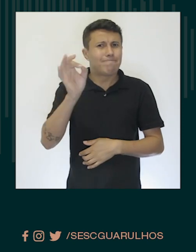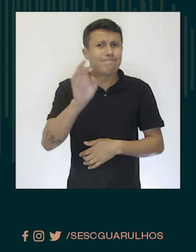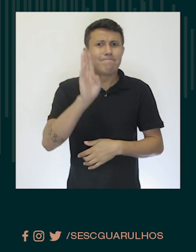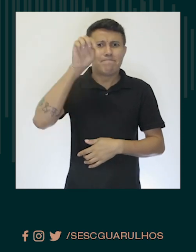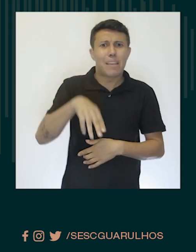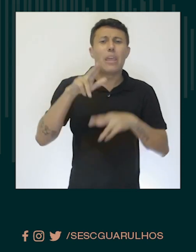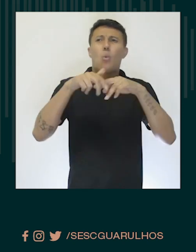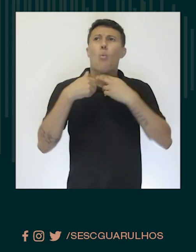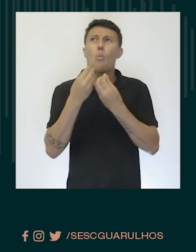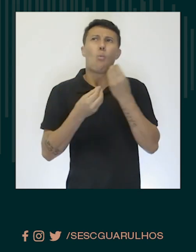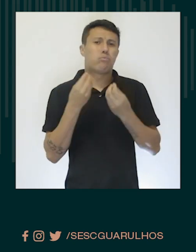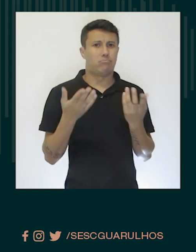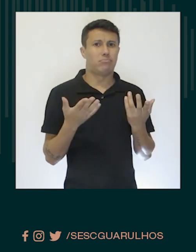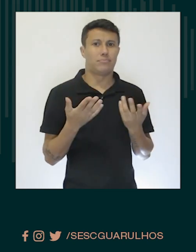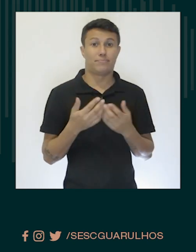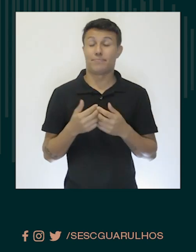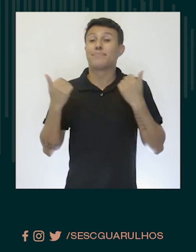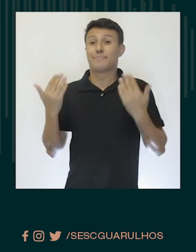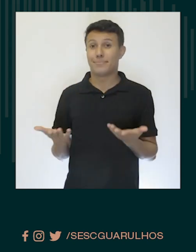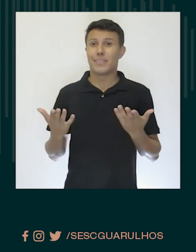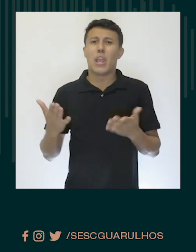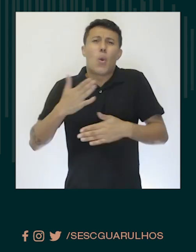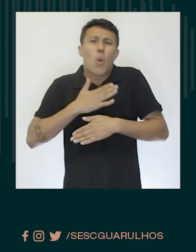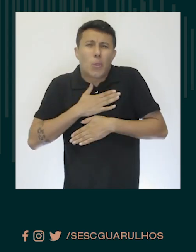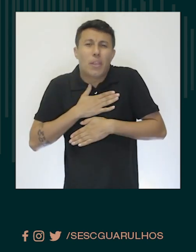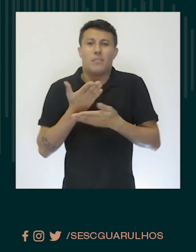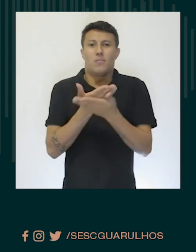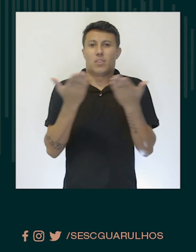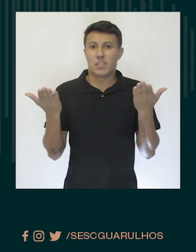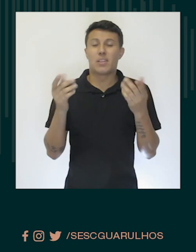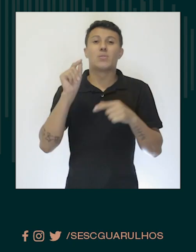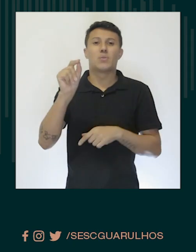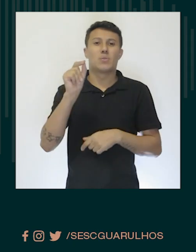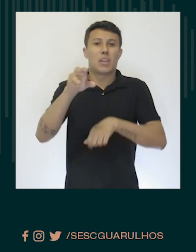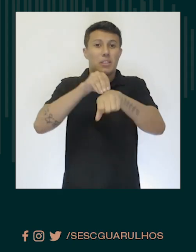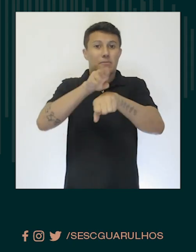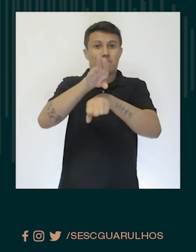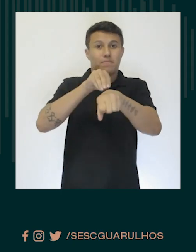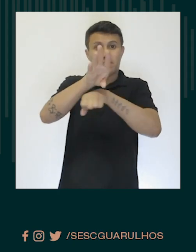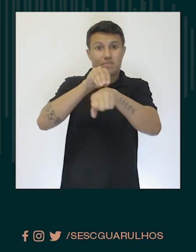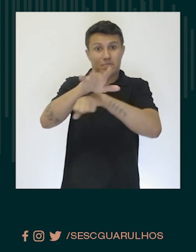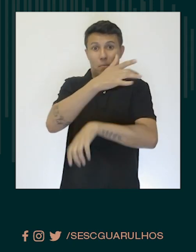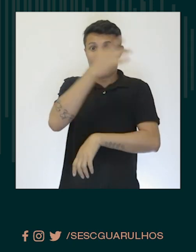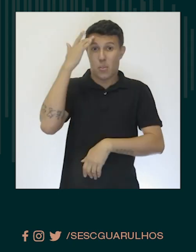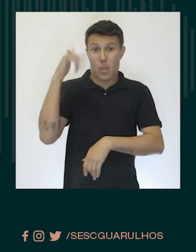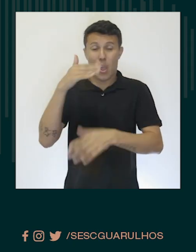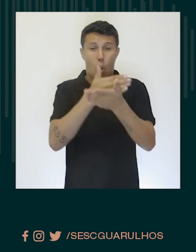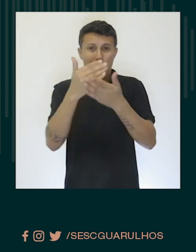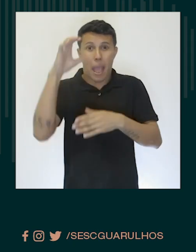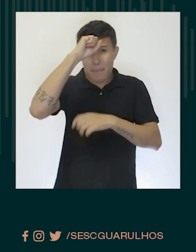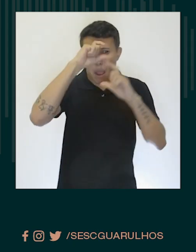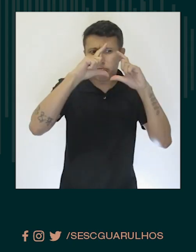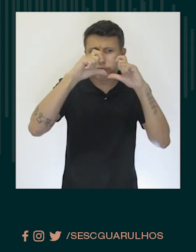Bom, pessoal, eu gostaria que vocês passassem algumas dicas para a galera que quer começar na fotografia,